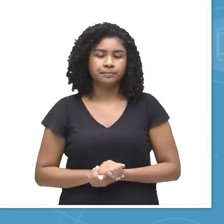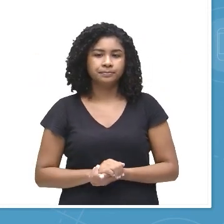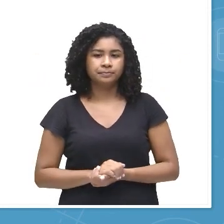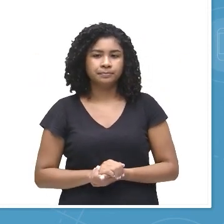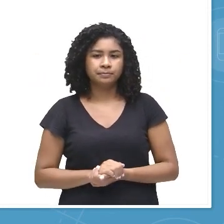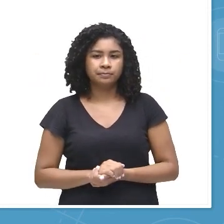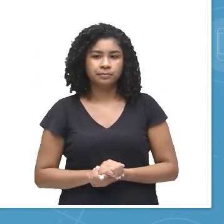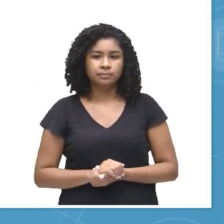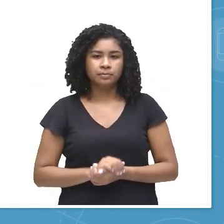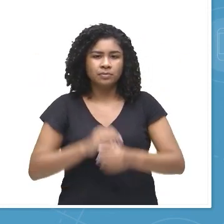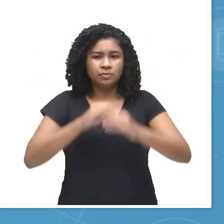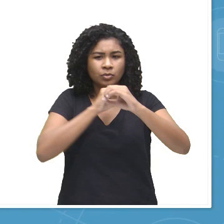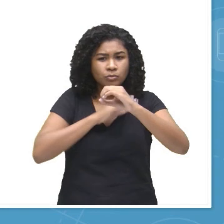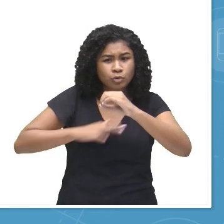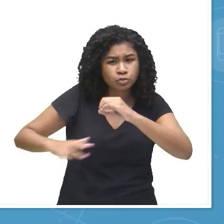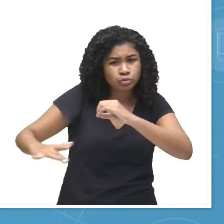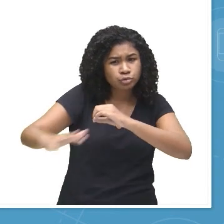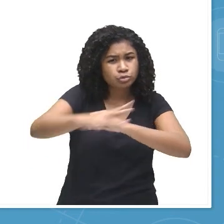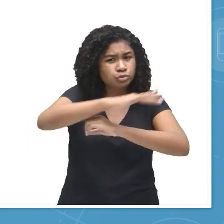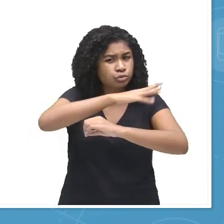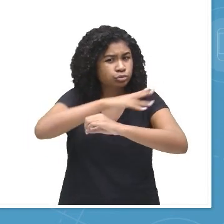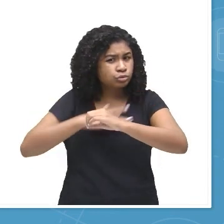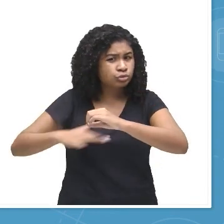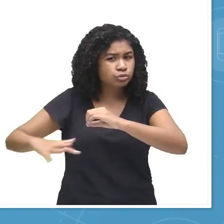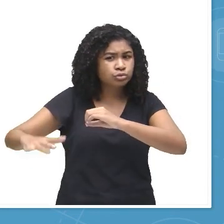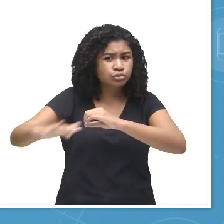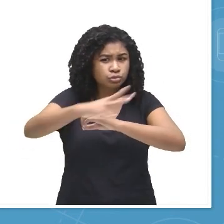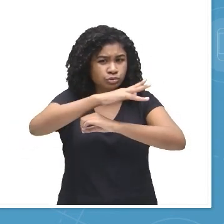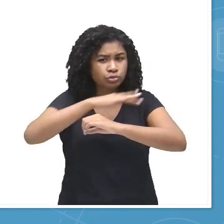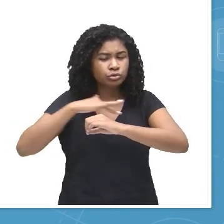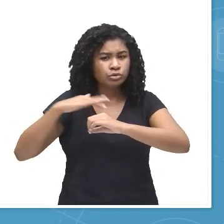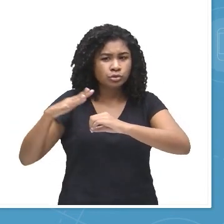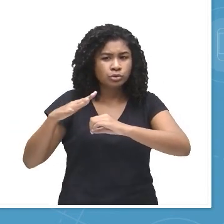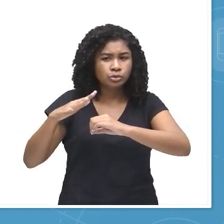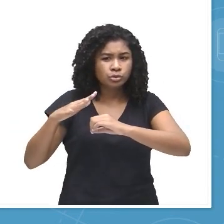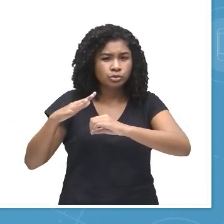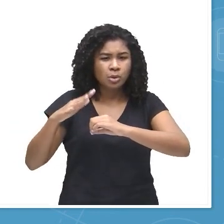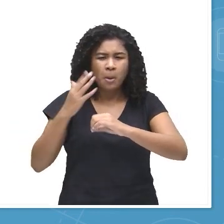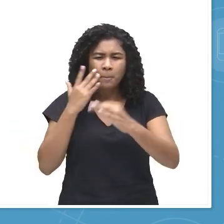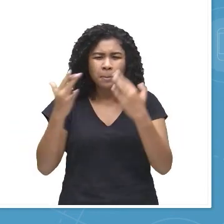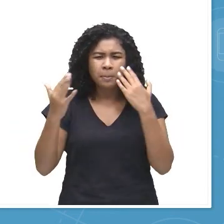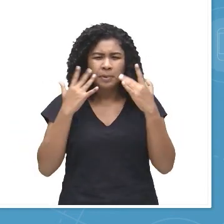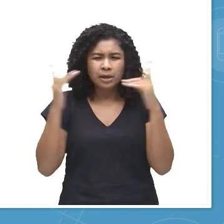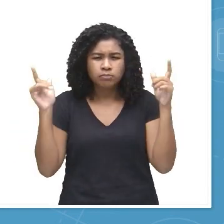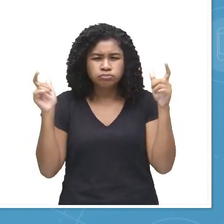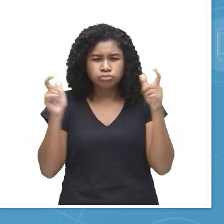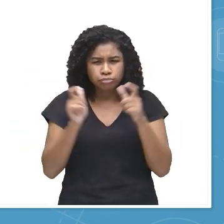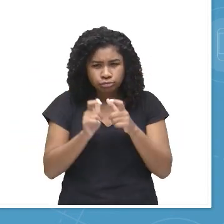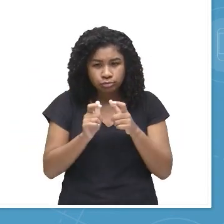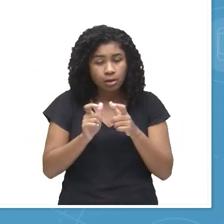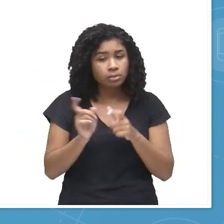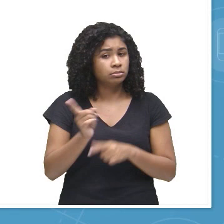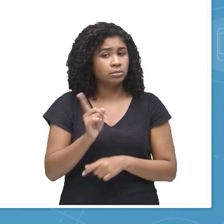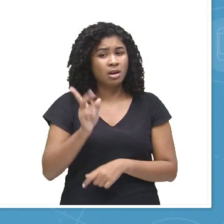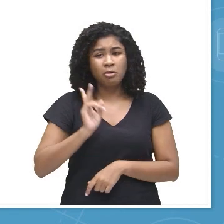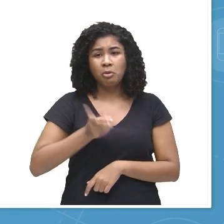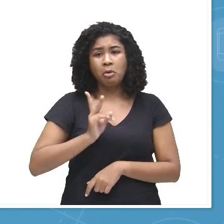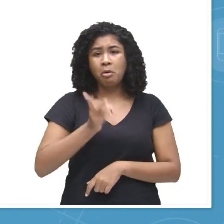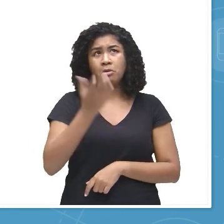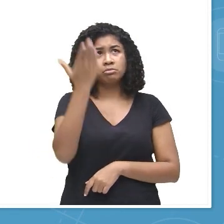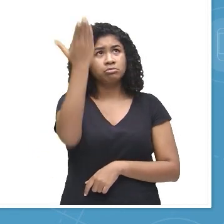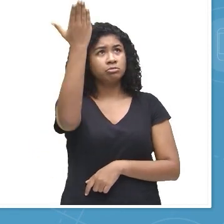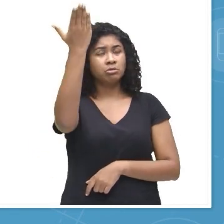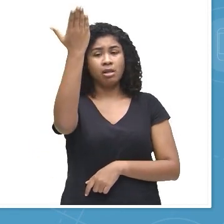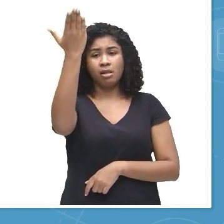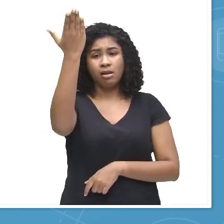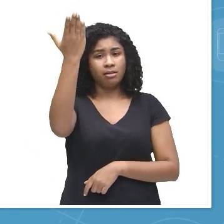não, porque os astros estão lá, continua lá, a lua, as estrelas, normal, não afeta nada com